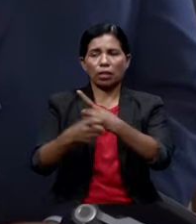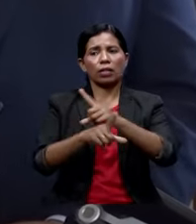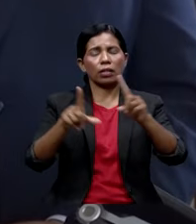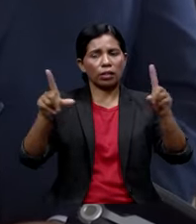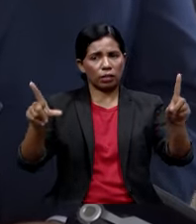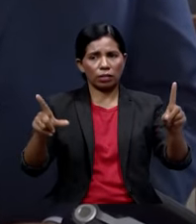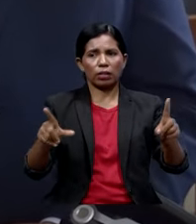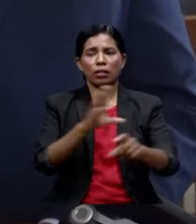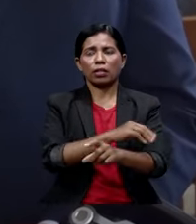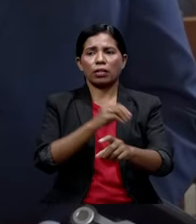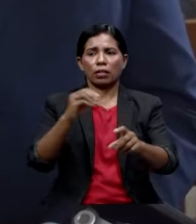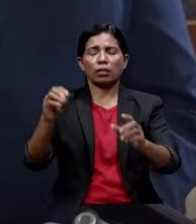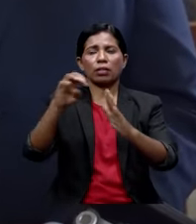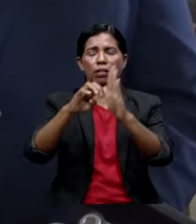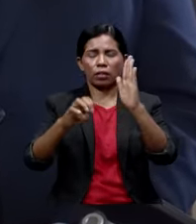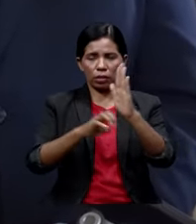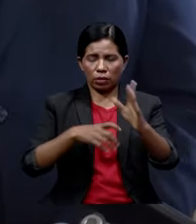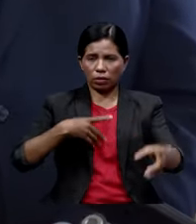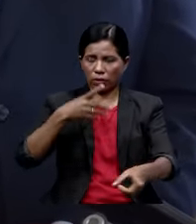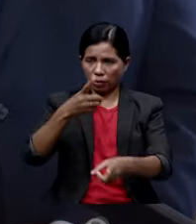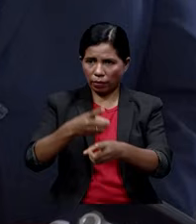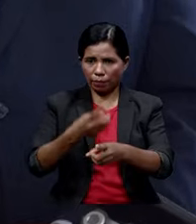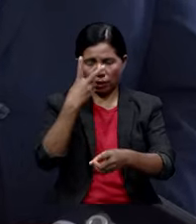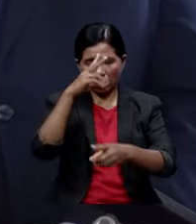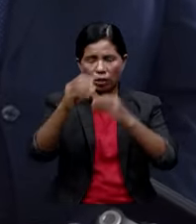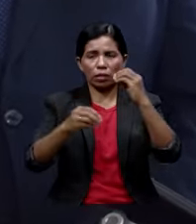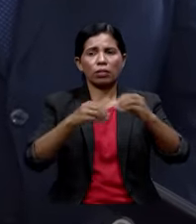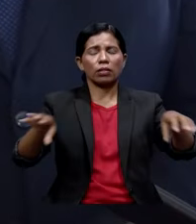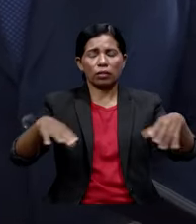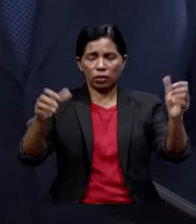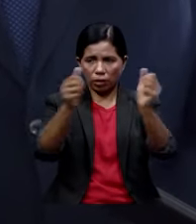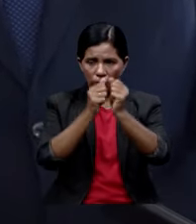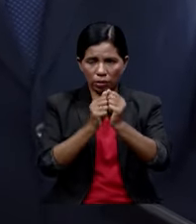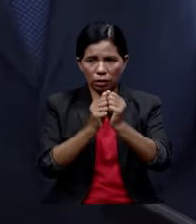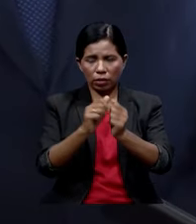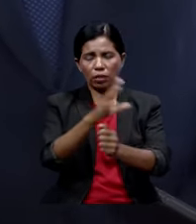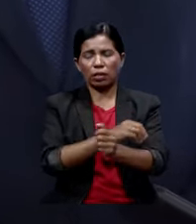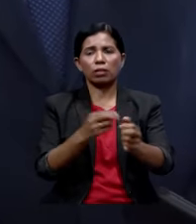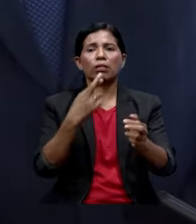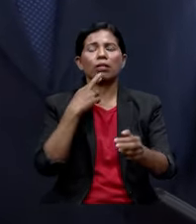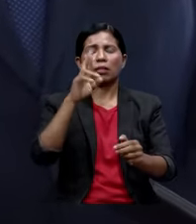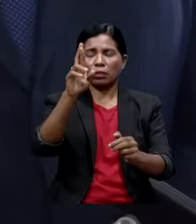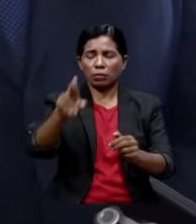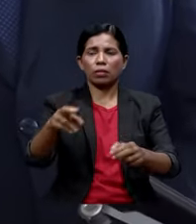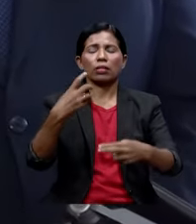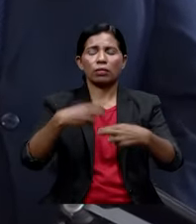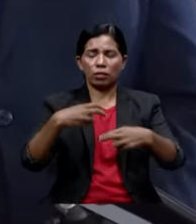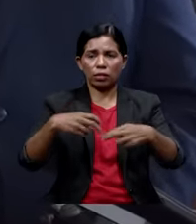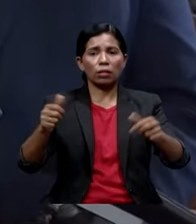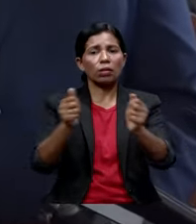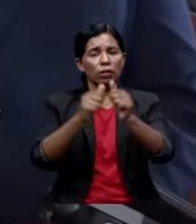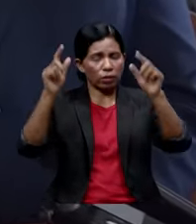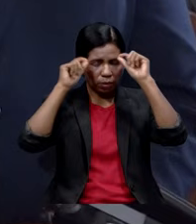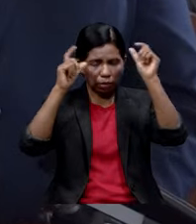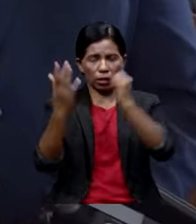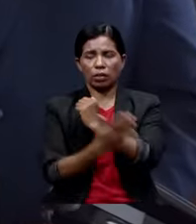aberta, baseada no Estado de Direito. Afirmamos a cooperação para responder aos desafios com Timor-Leste, o